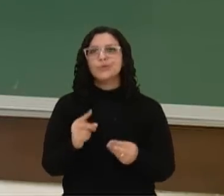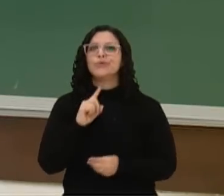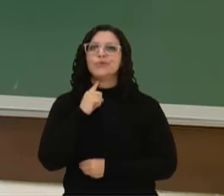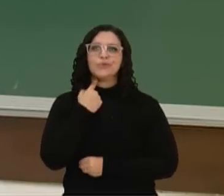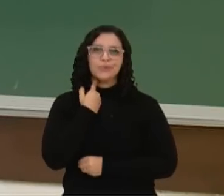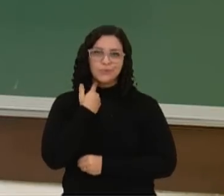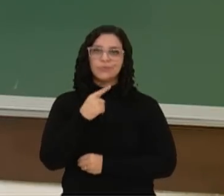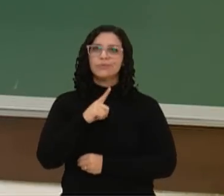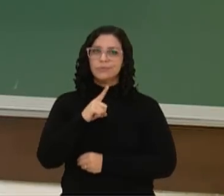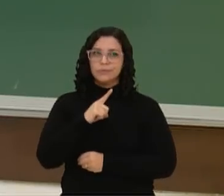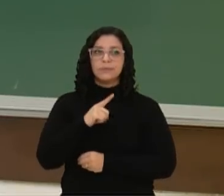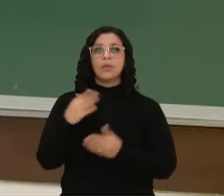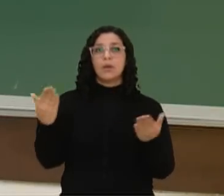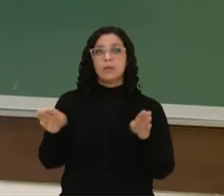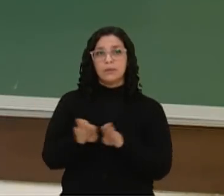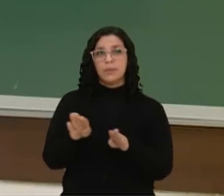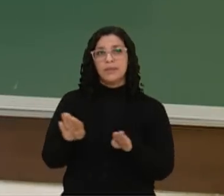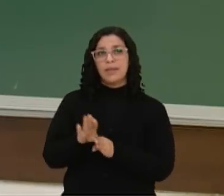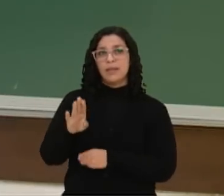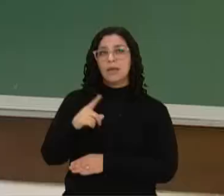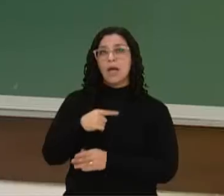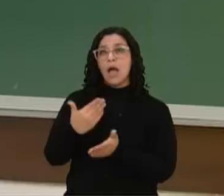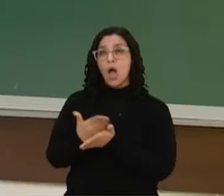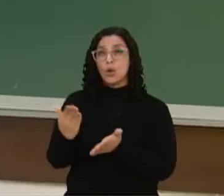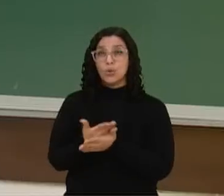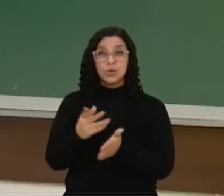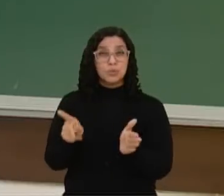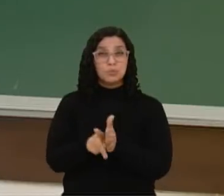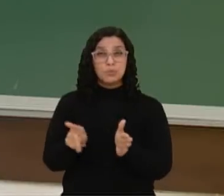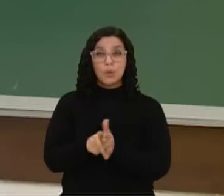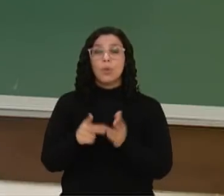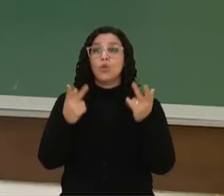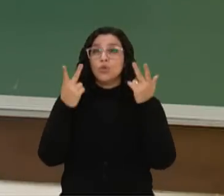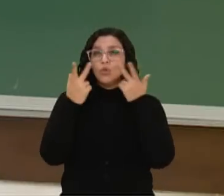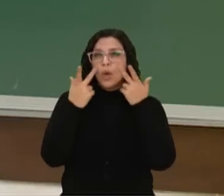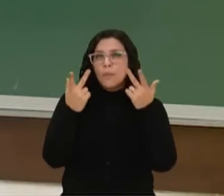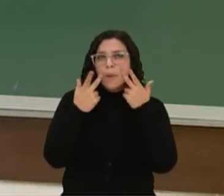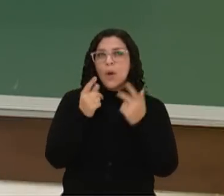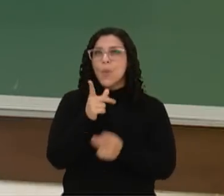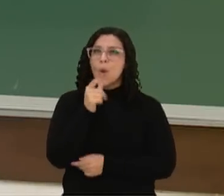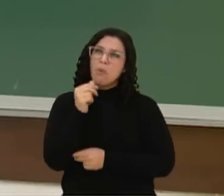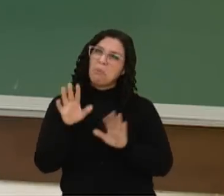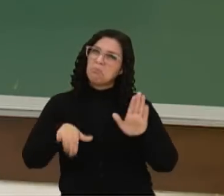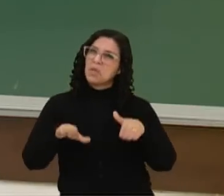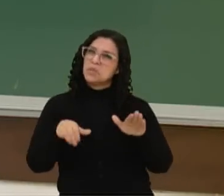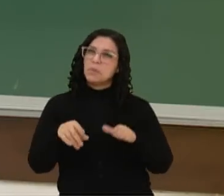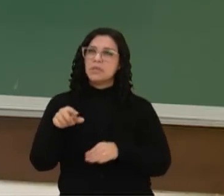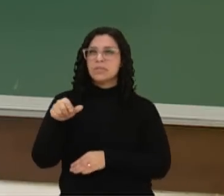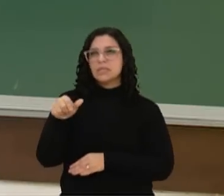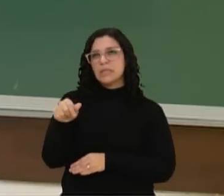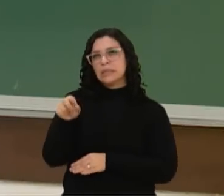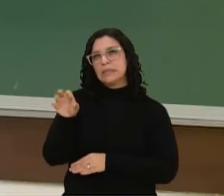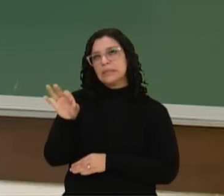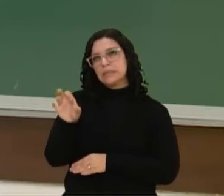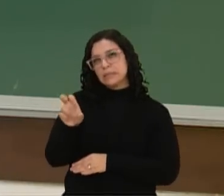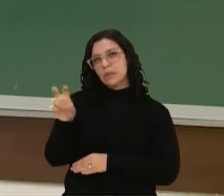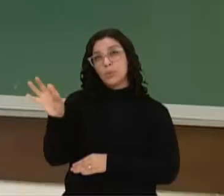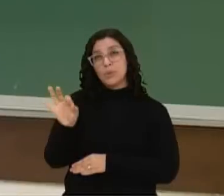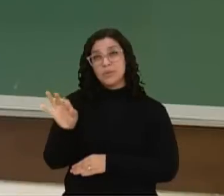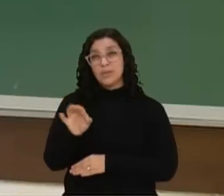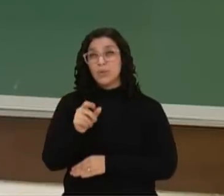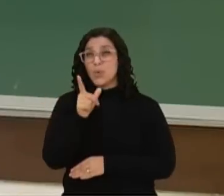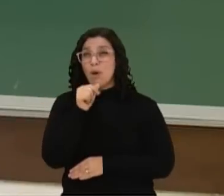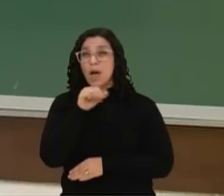de poluição, né? Aí nós vamos ter os que são considerados regular, com água regular ali 75% e ruim